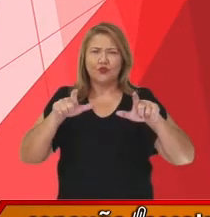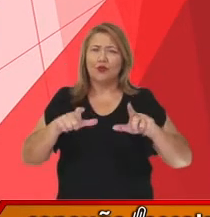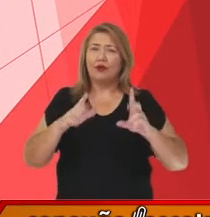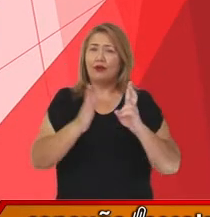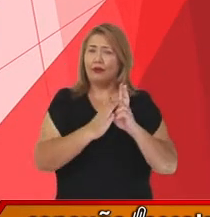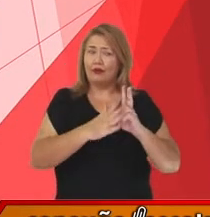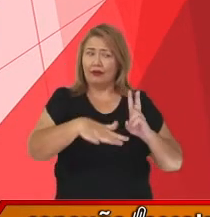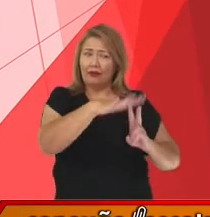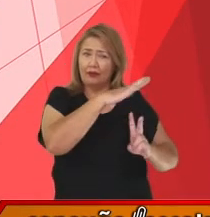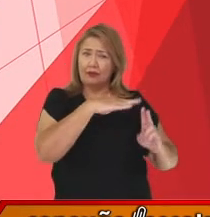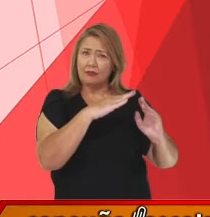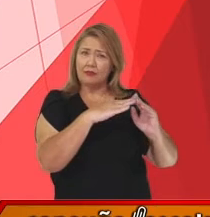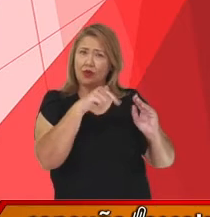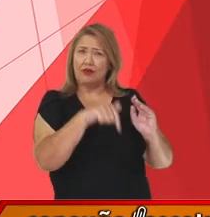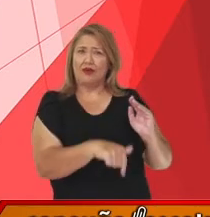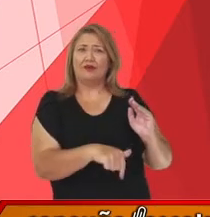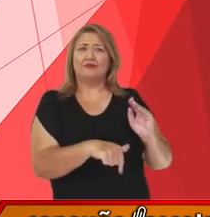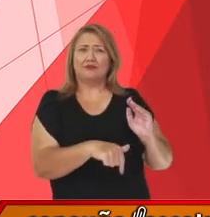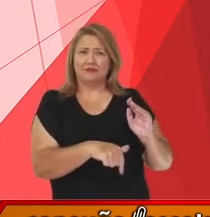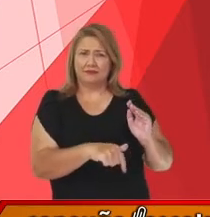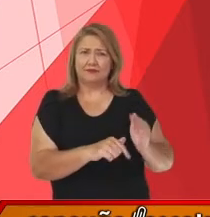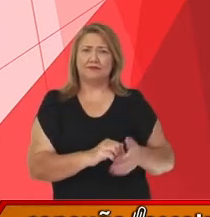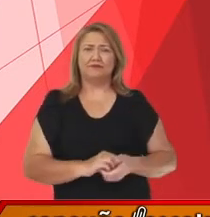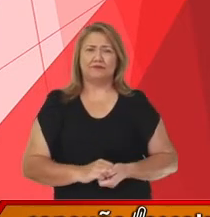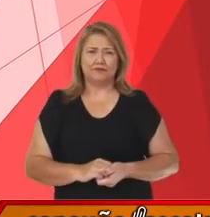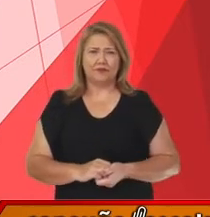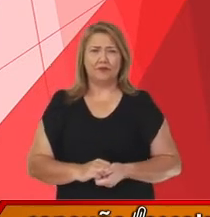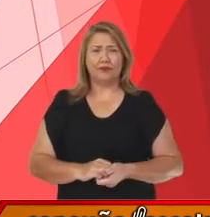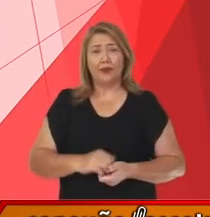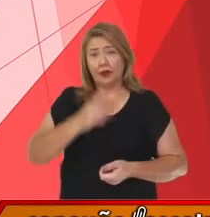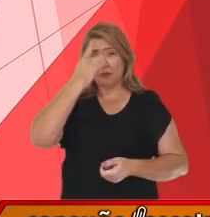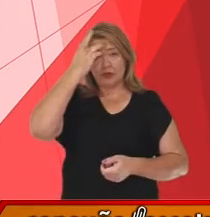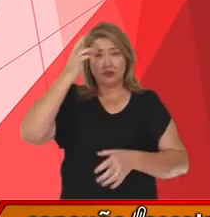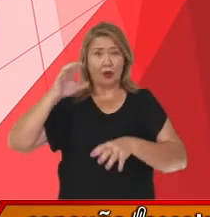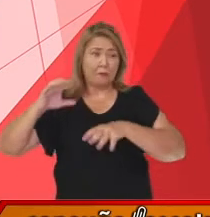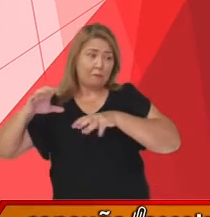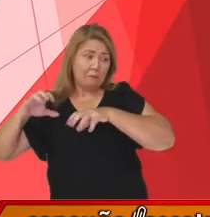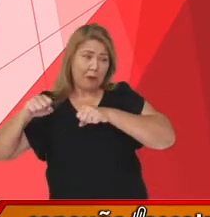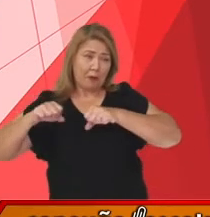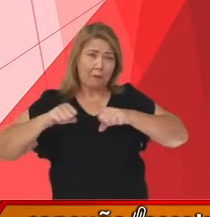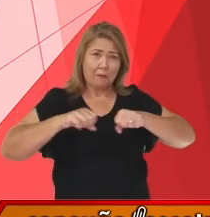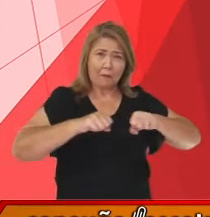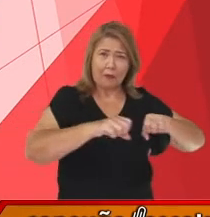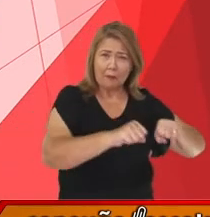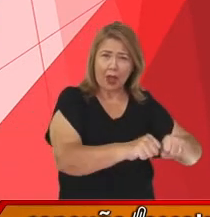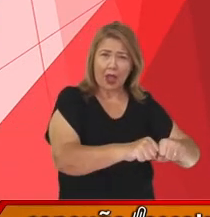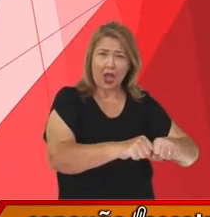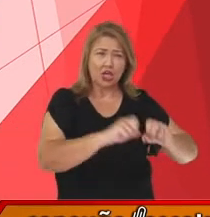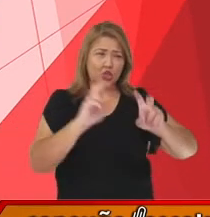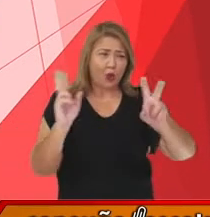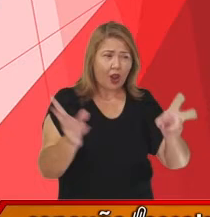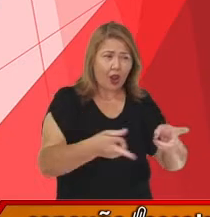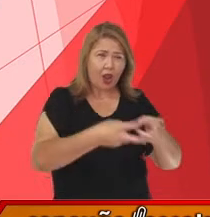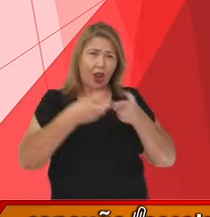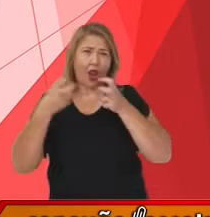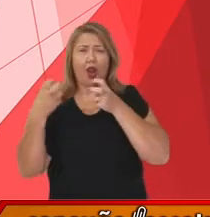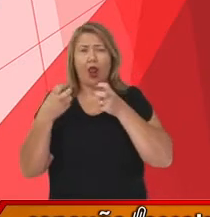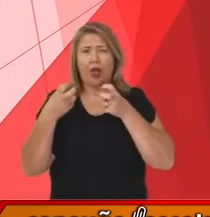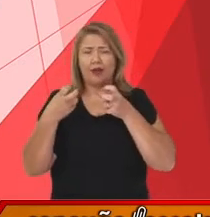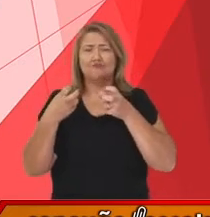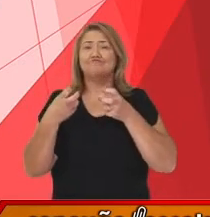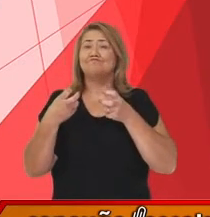os nativos que viviam nessas grandes planícies. Os colonos, então, chegam, dominam, exploram, e